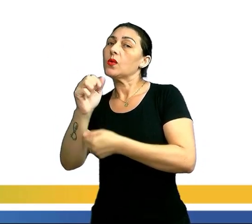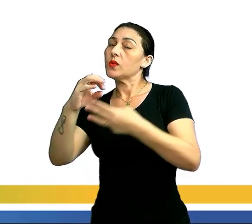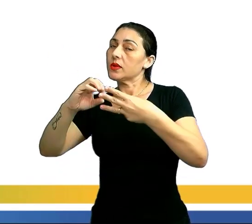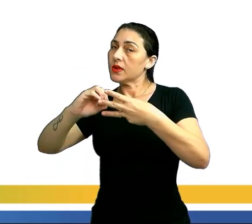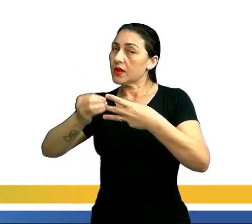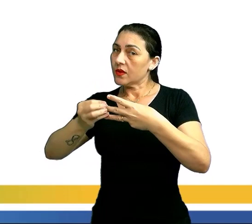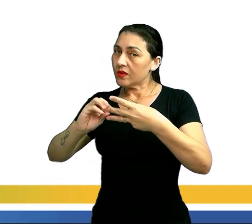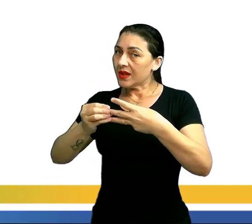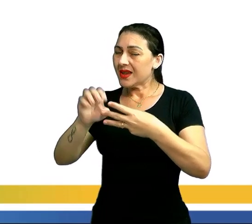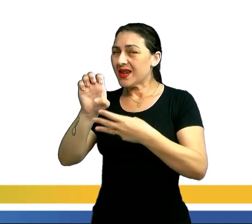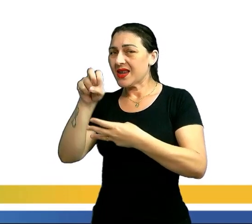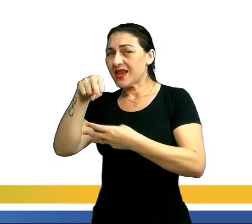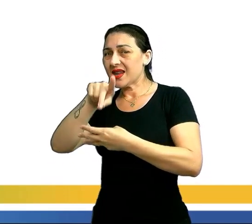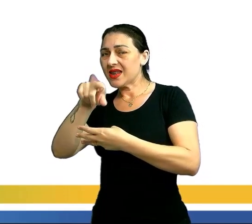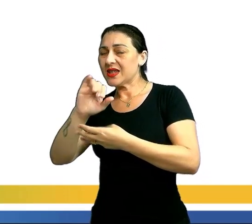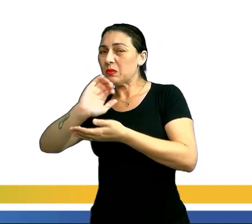Enzimas